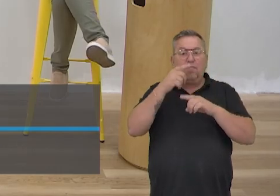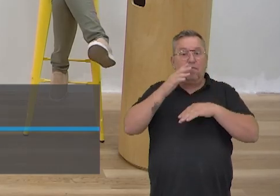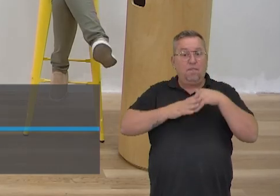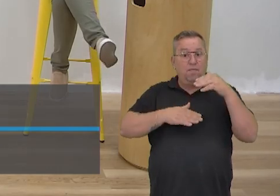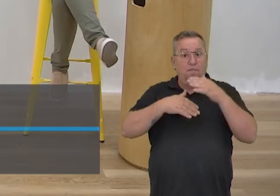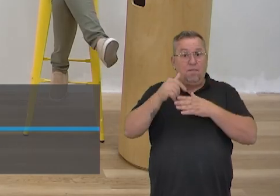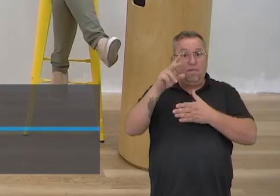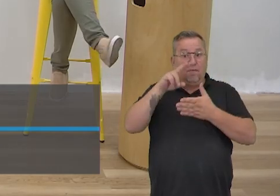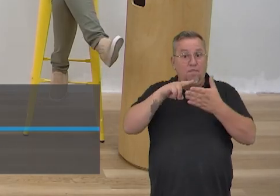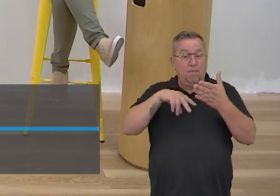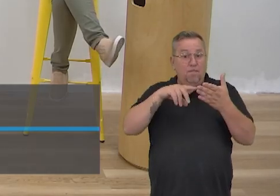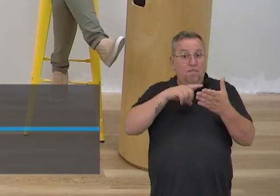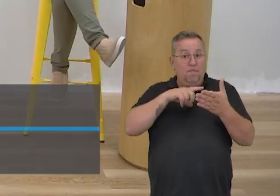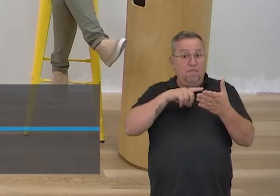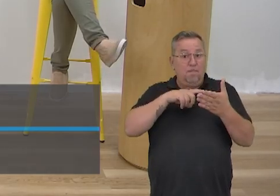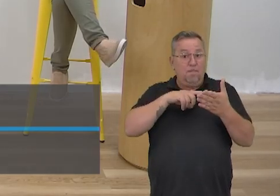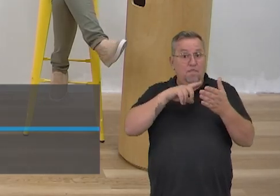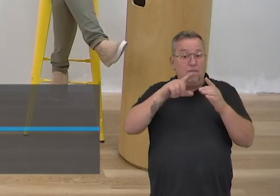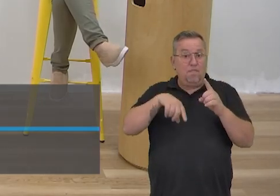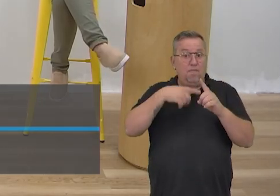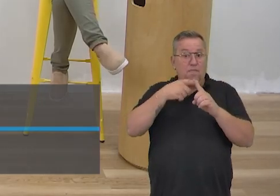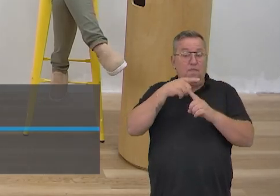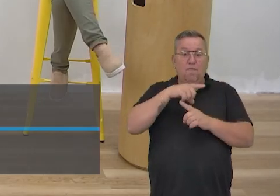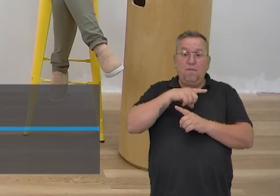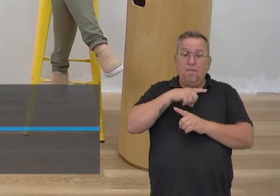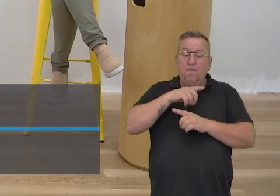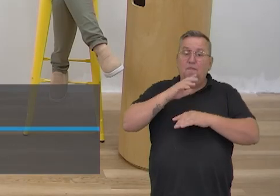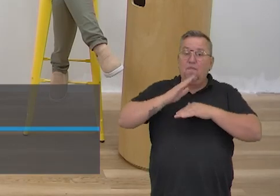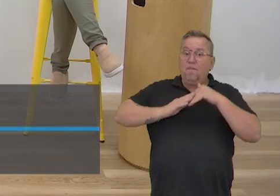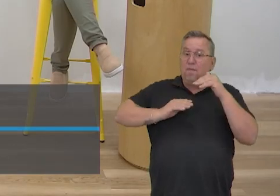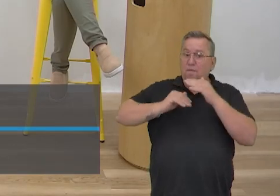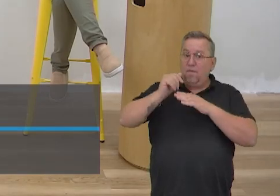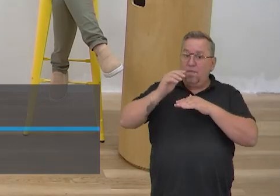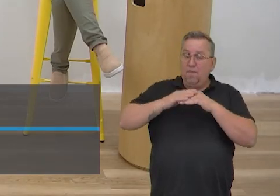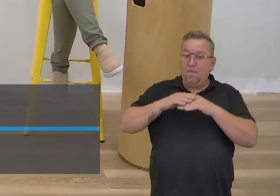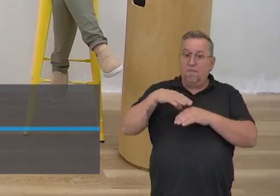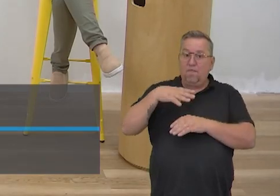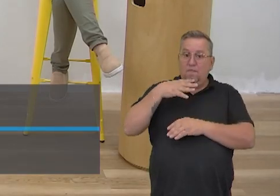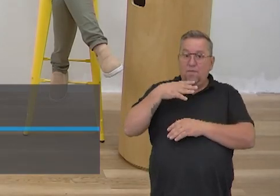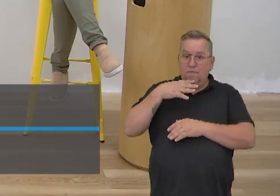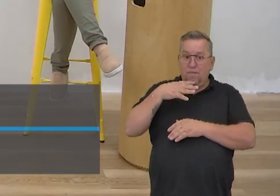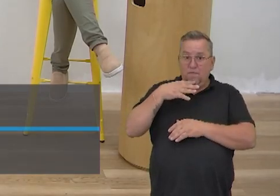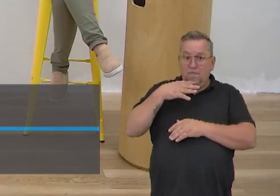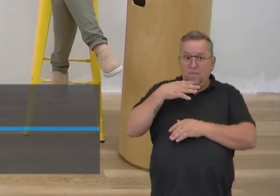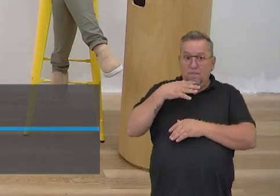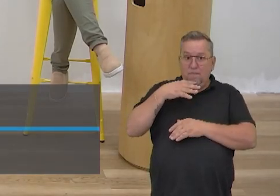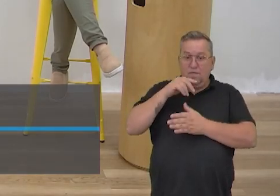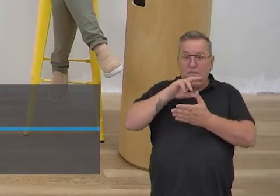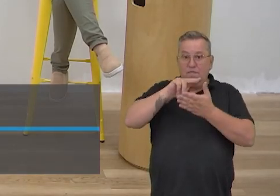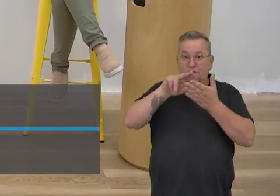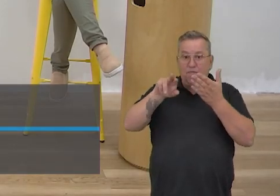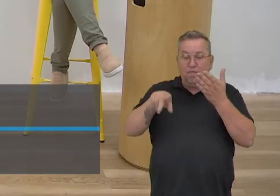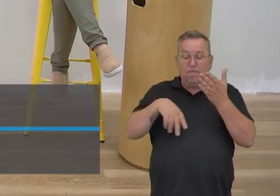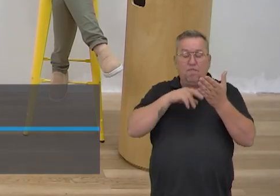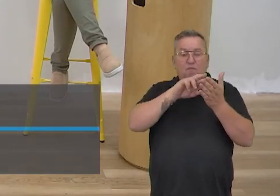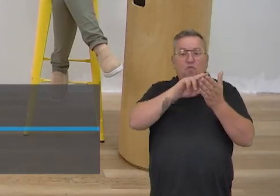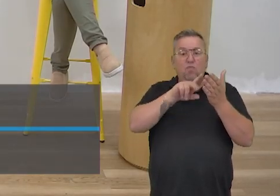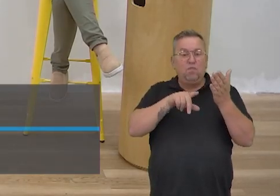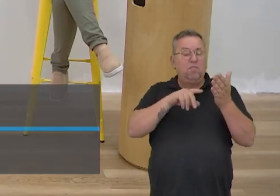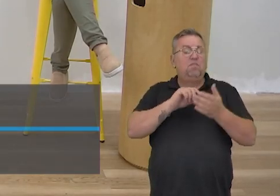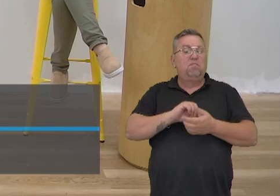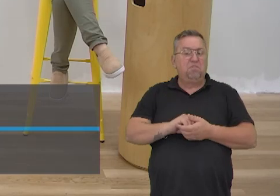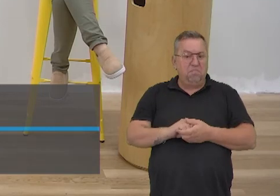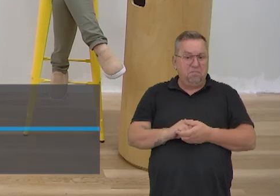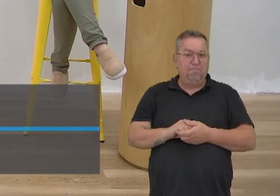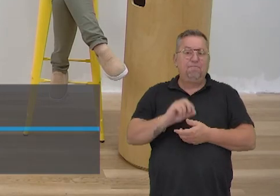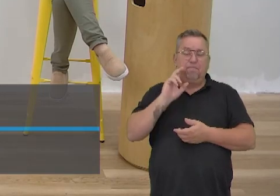prática de leitura você tem, mais você tem a habilidade de reconhecer os diferentes gêneros, né?